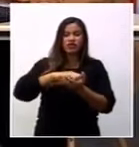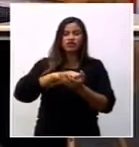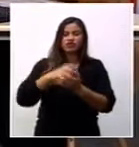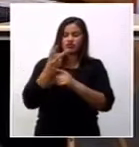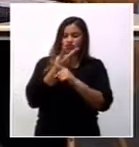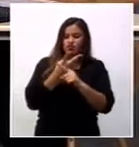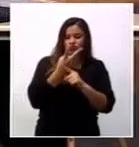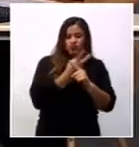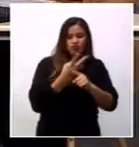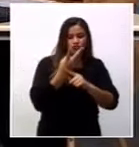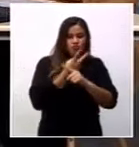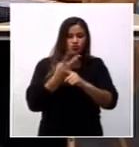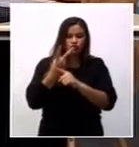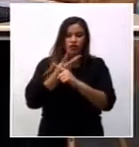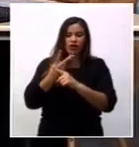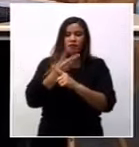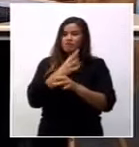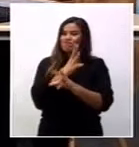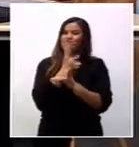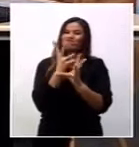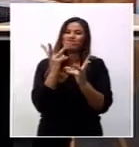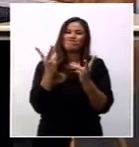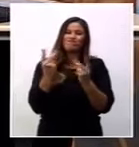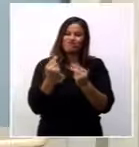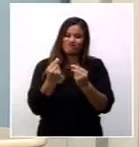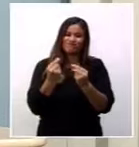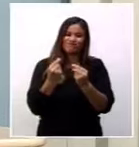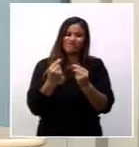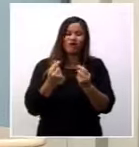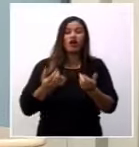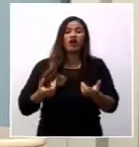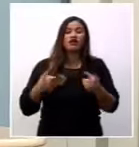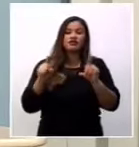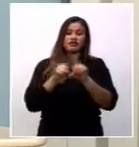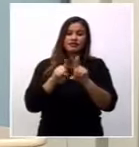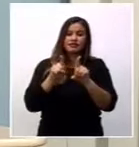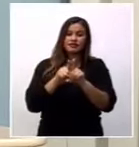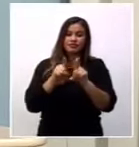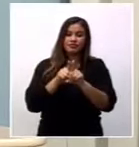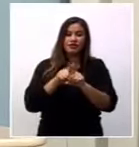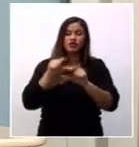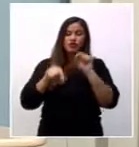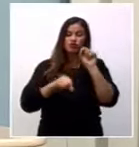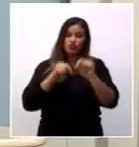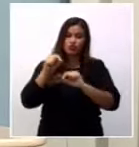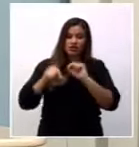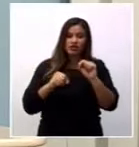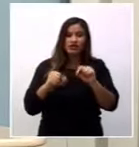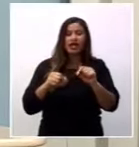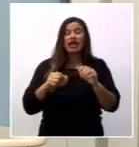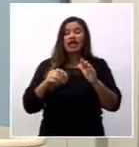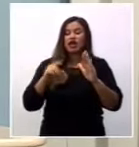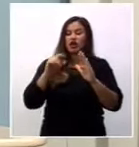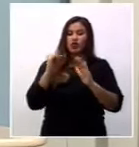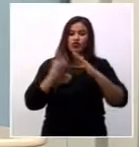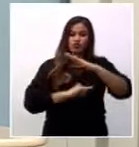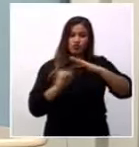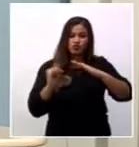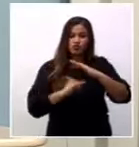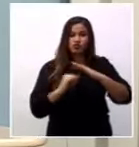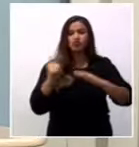fantástico, né? Isso. Então, além da Defesa Civil, do Instituto de Pesquisas Tecnológicas, do